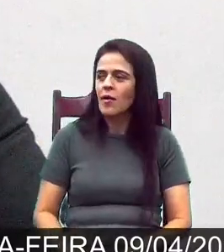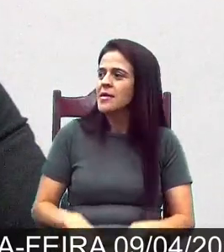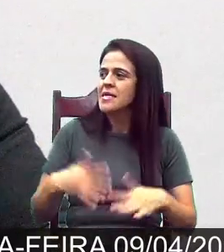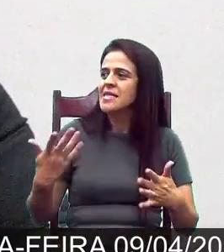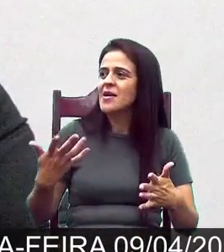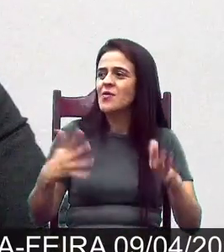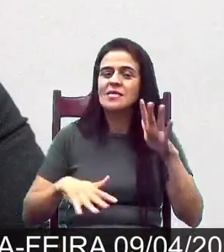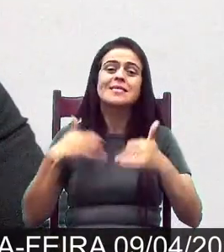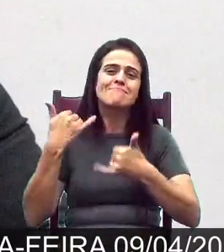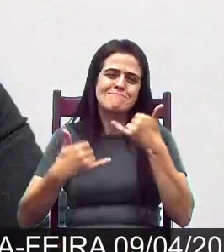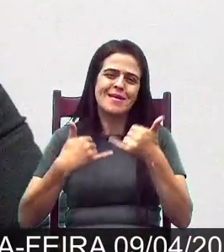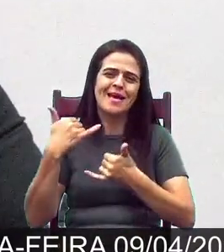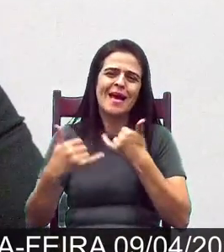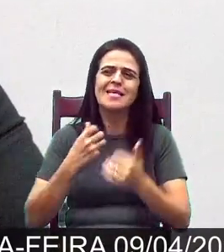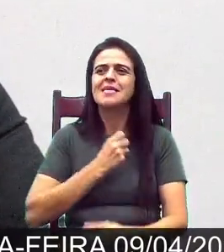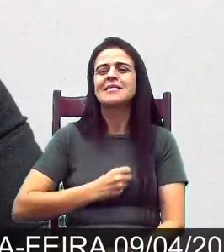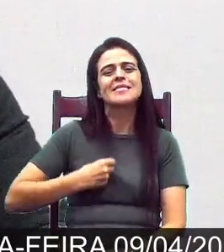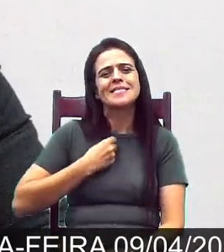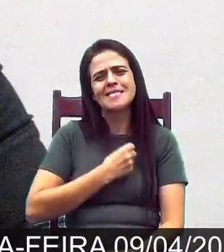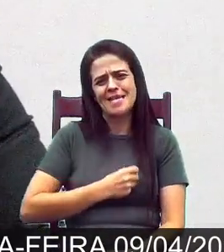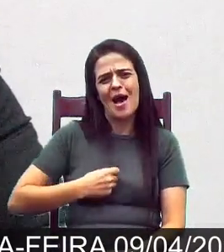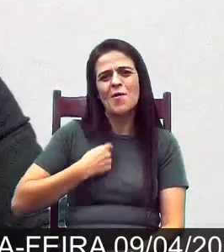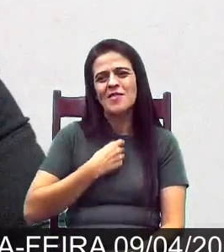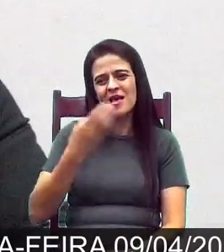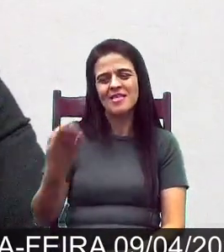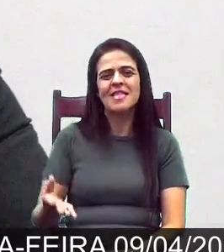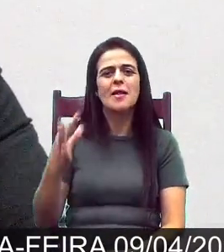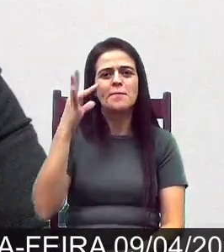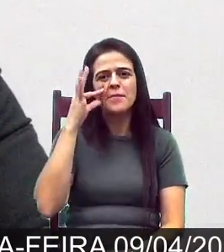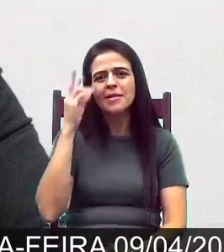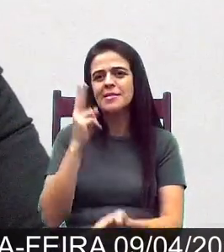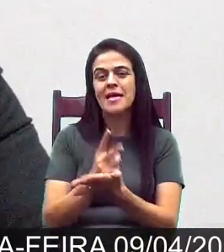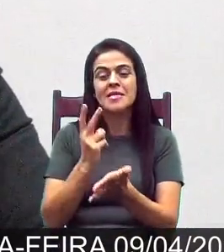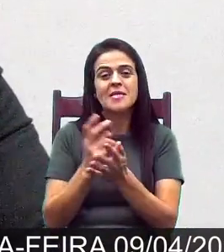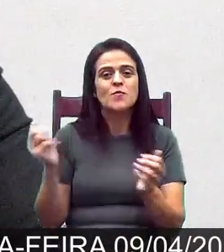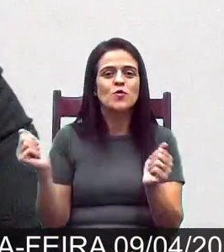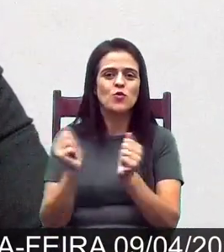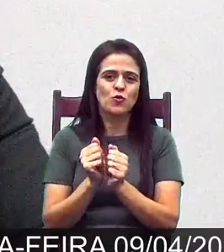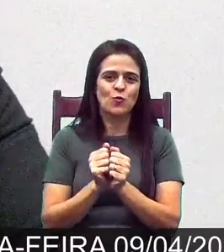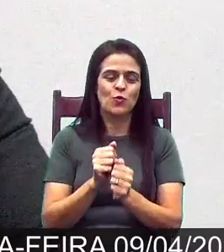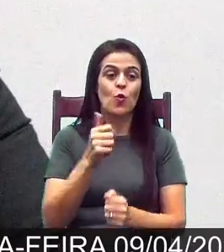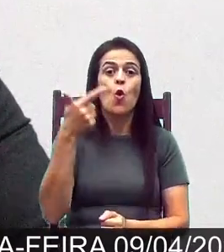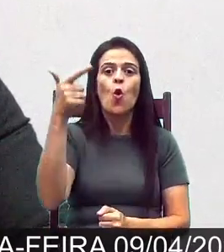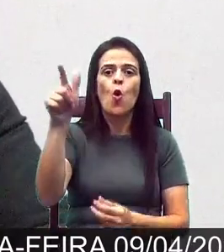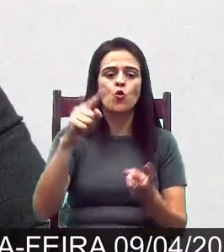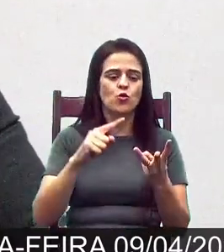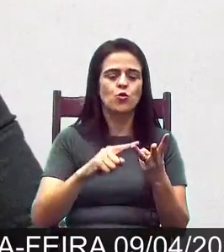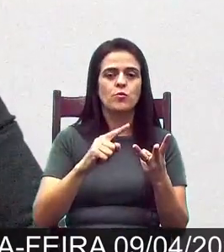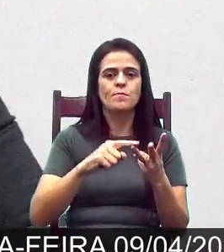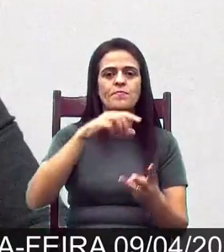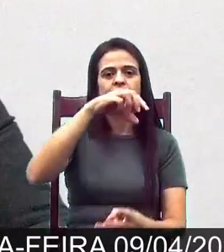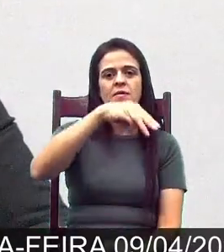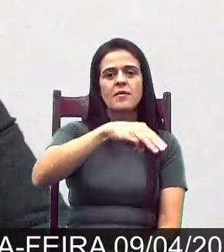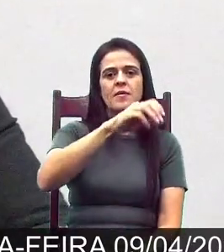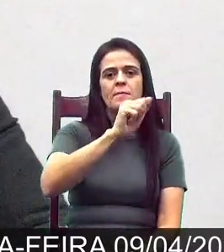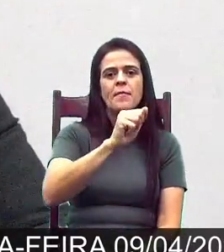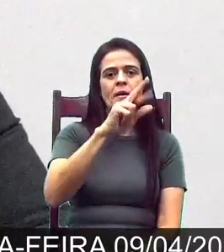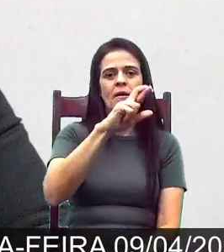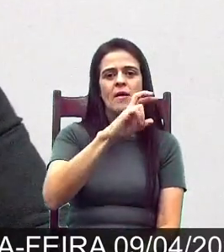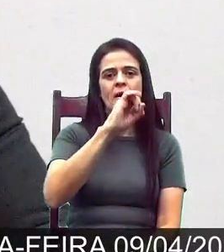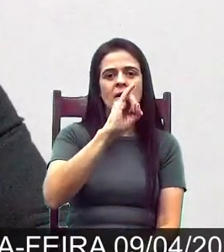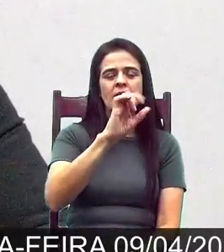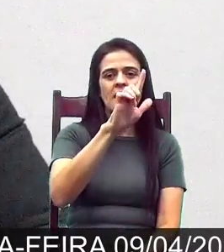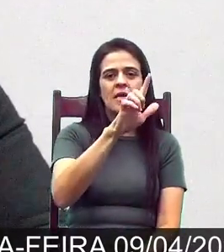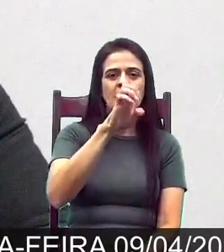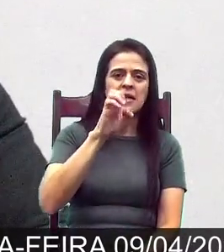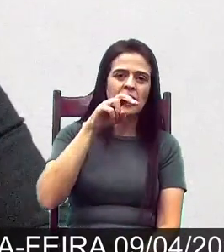Enfim, fica uma saudade muito grande dele, dessa presença marcante. E a dona Marilene, vó da minha madrasta, uma pessoa muito conhecida